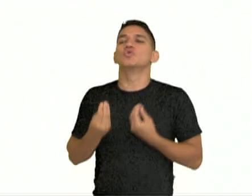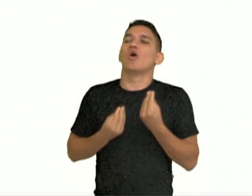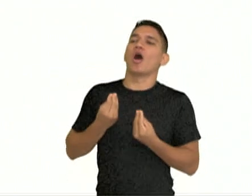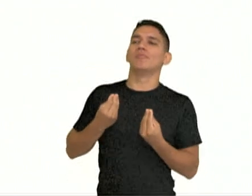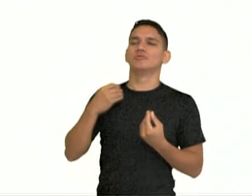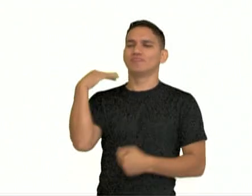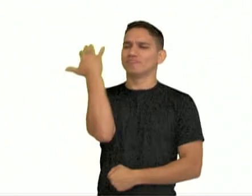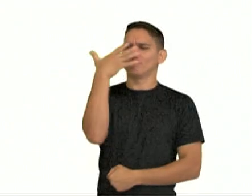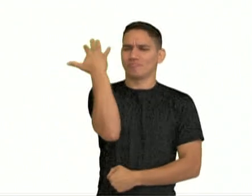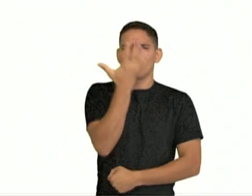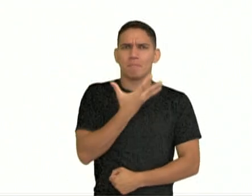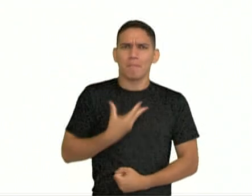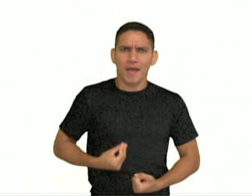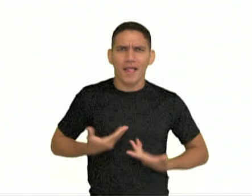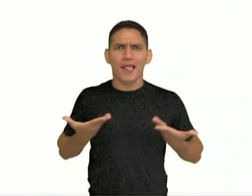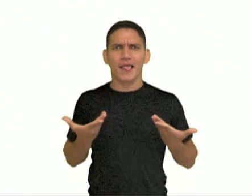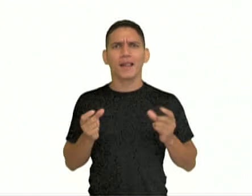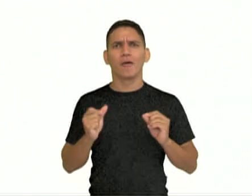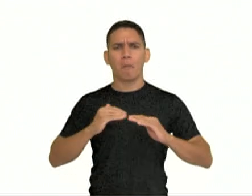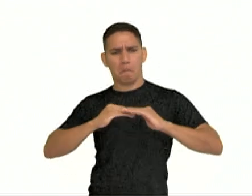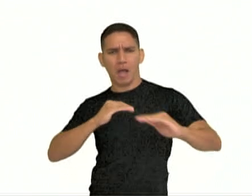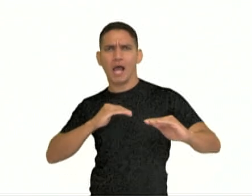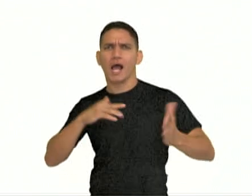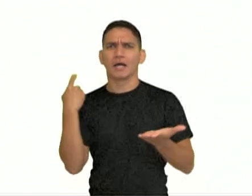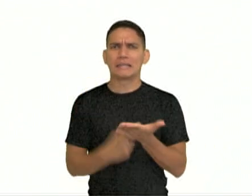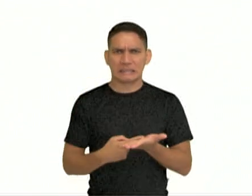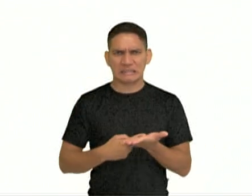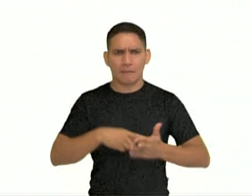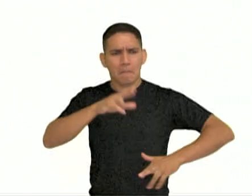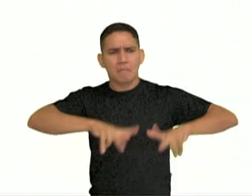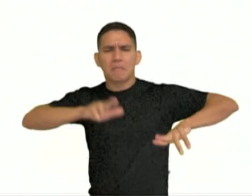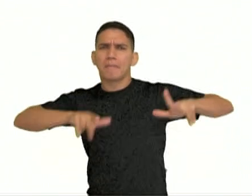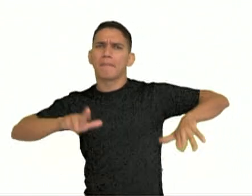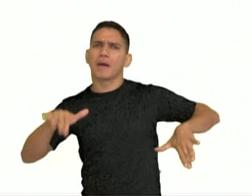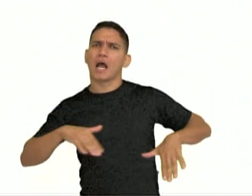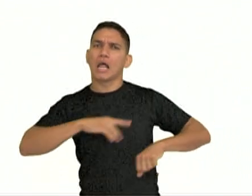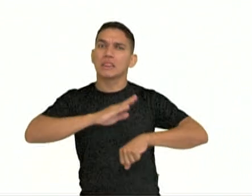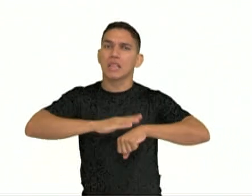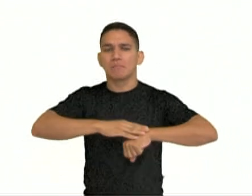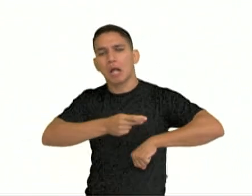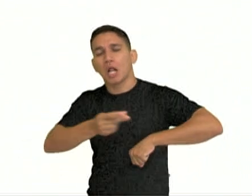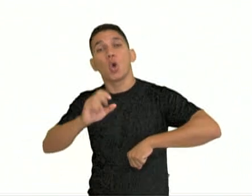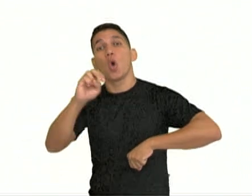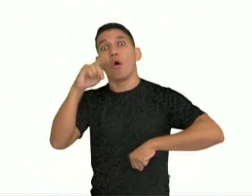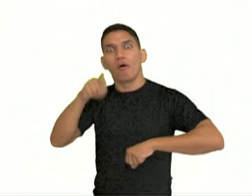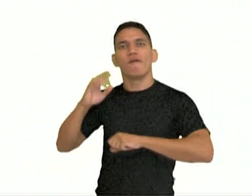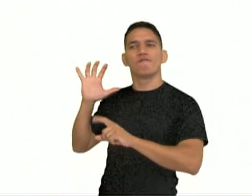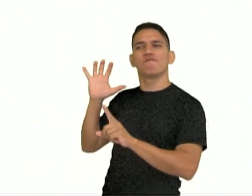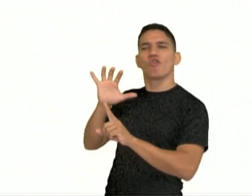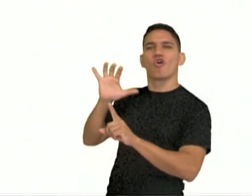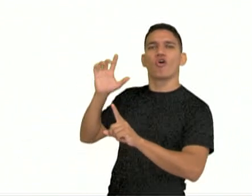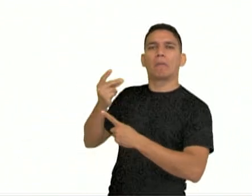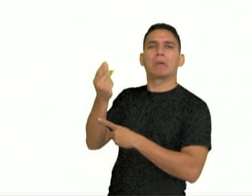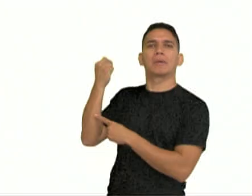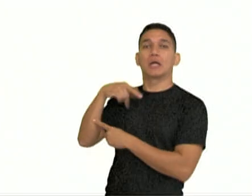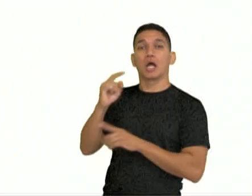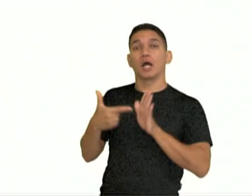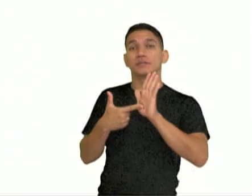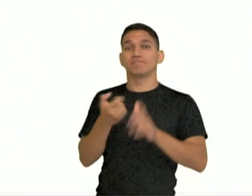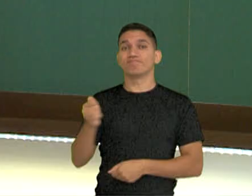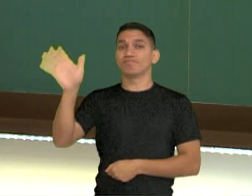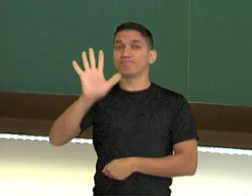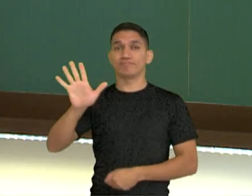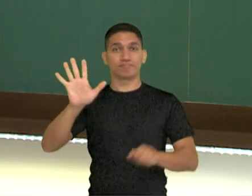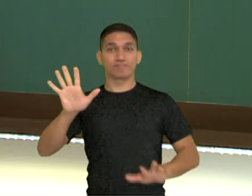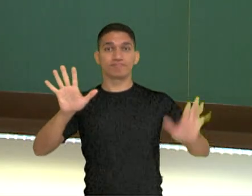beleza? Será que os padrões de beleza mudam com o tempo ou são uma influência do passado? E eu trago aqui para vocês duas